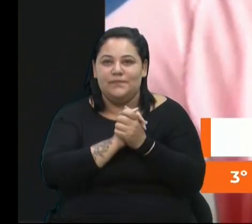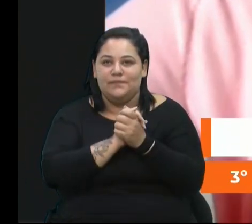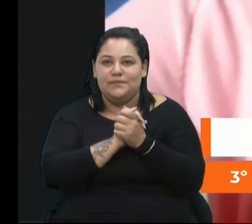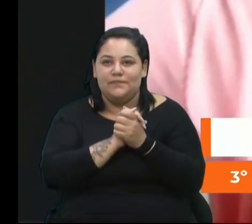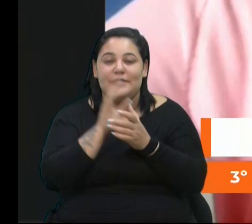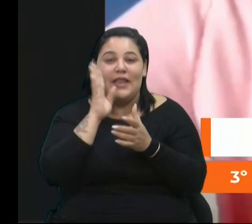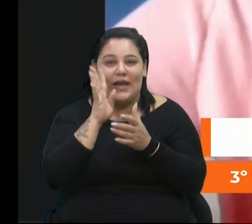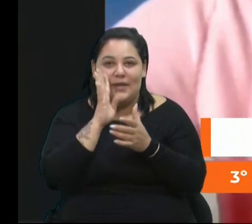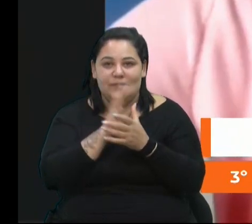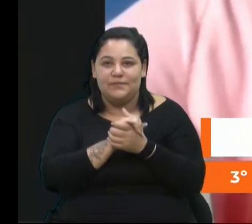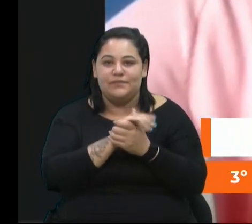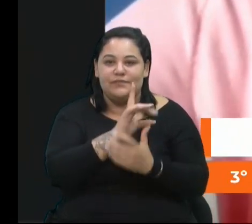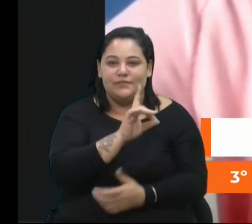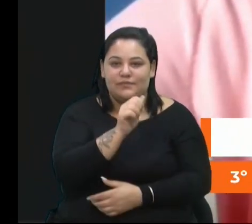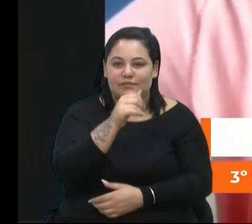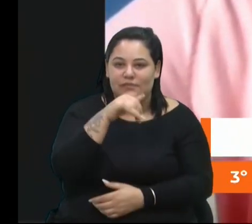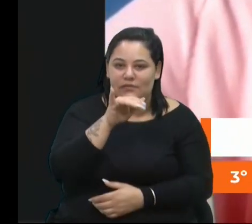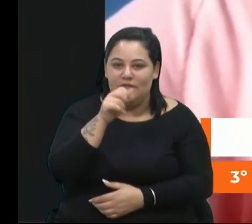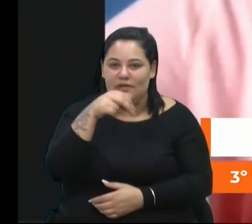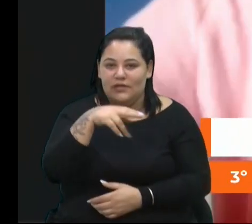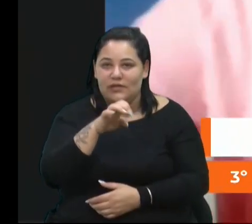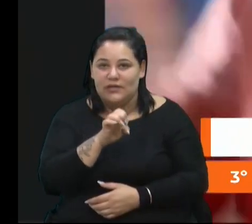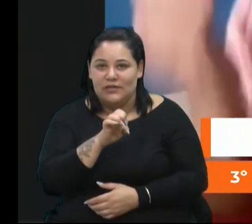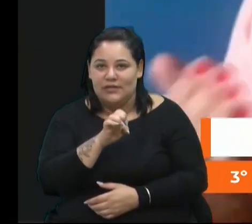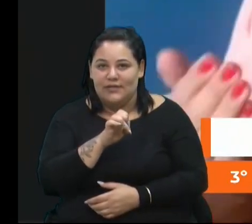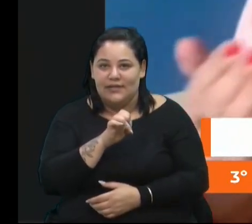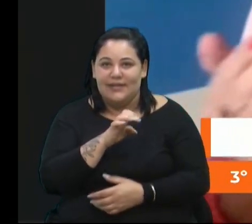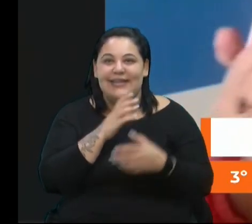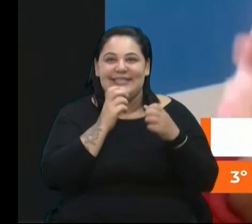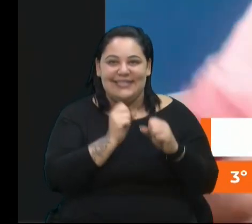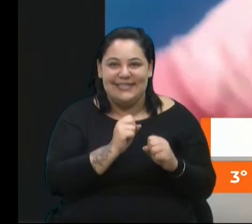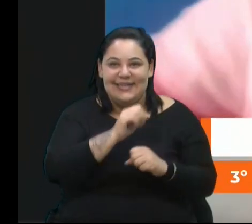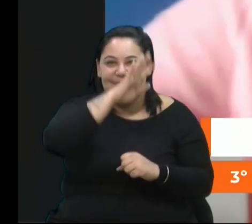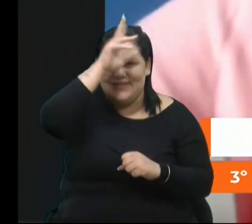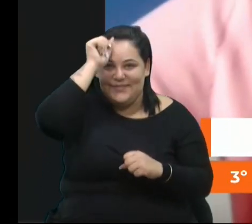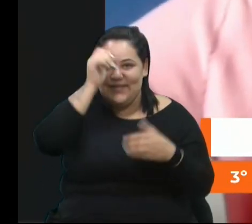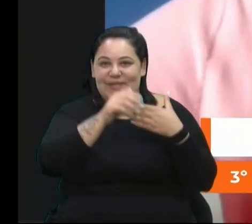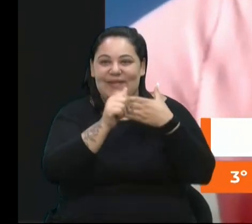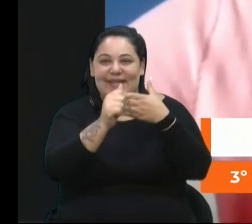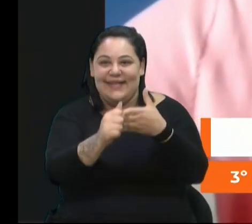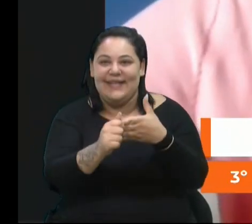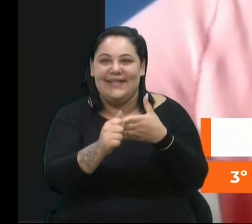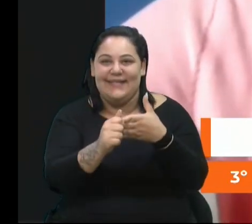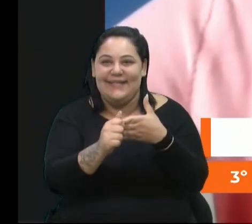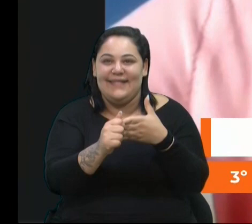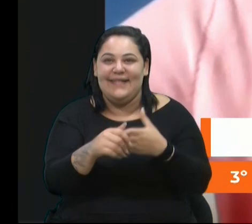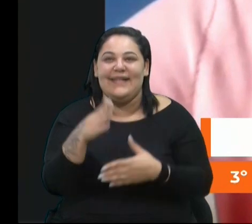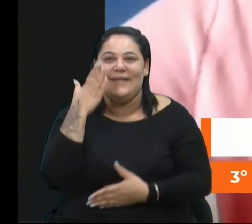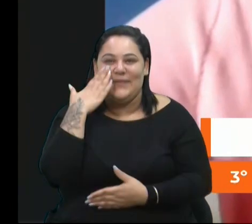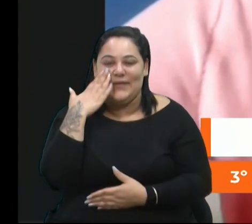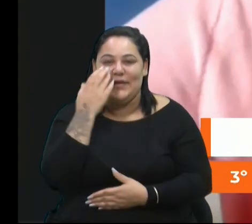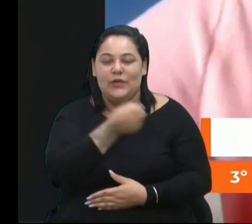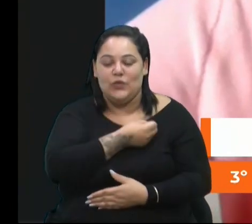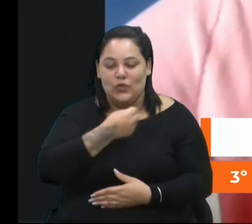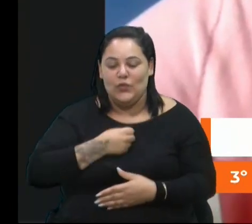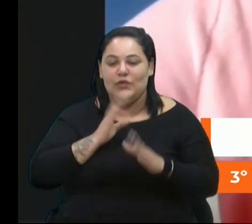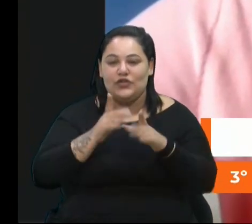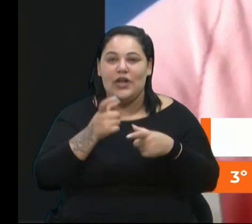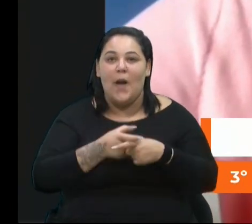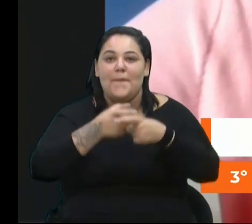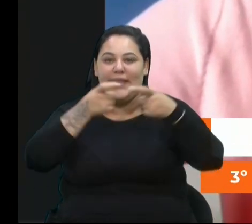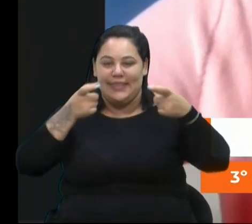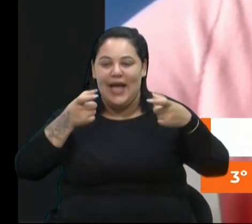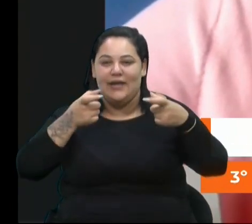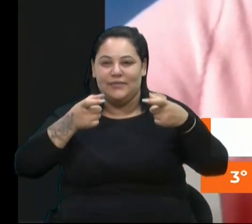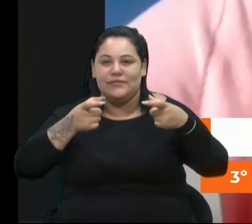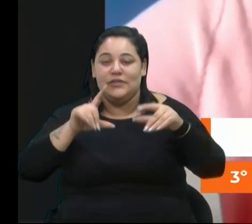Daiane Ciota, que é da nossa SMED, Secretaria Municipal de Educação, eu sabia que estariam nos acompanhando, tinha certeza, ela disse que é isso mesmo, que os números já ampliaram assim, eles